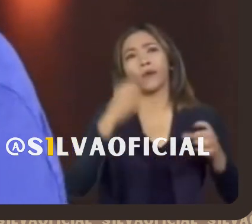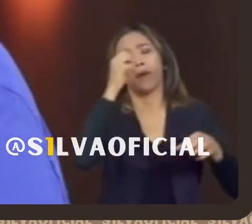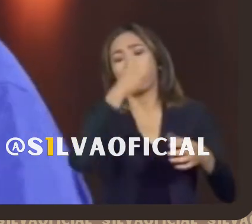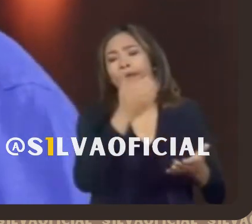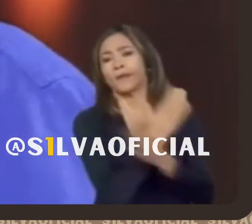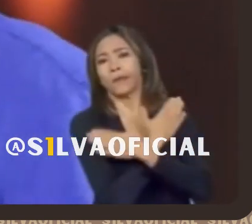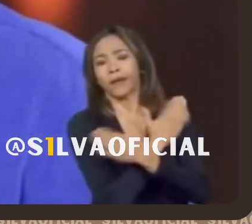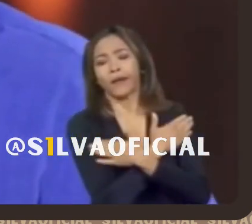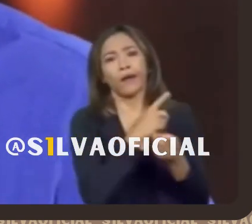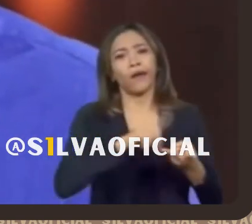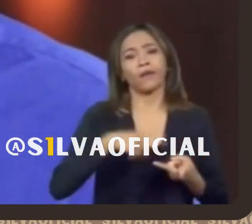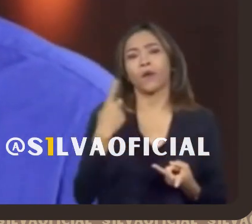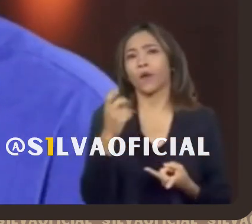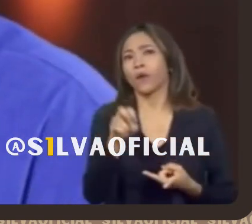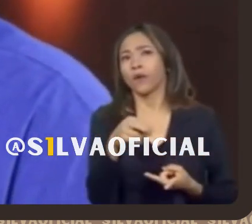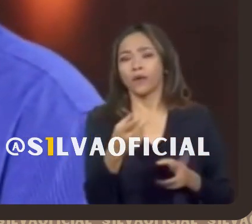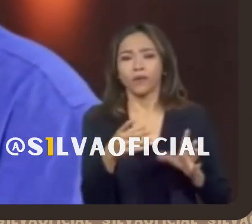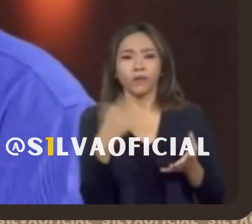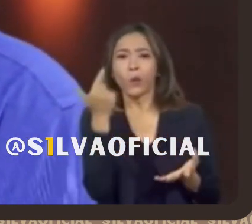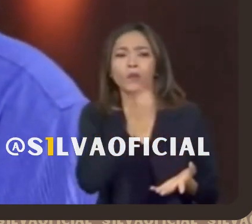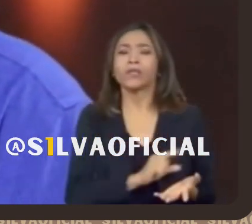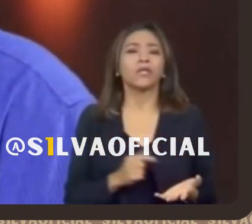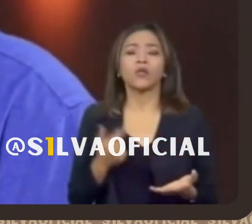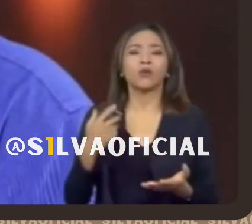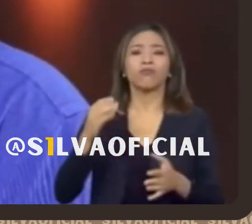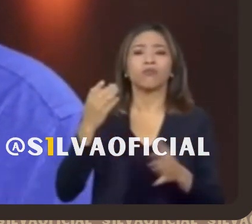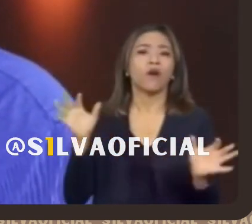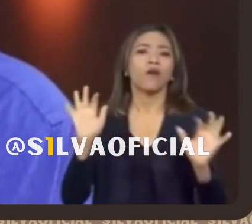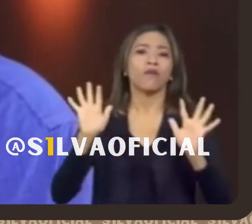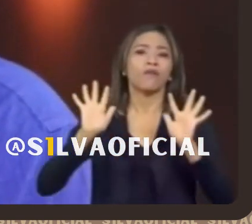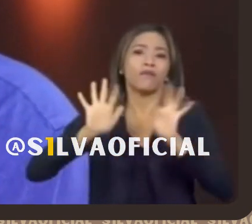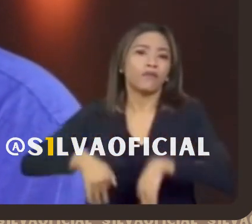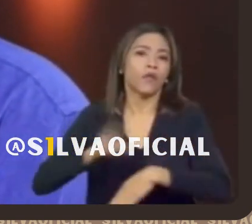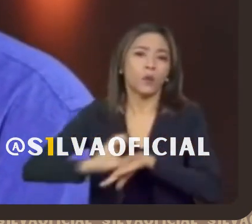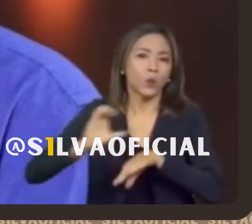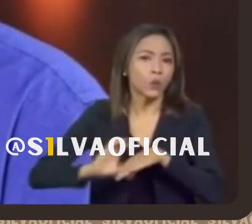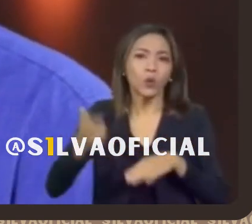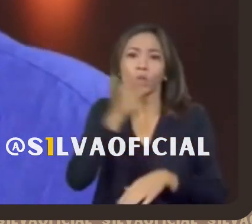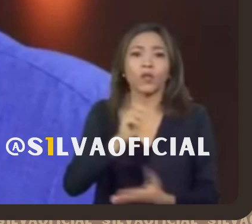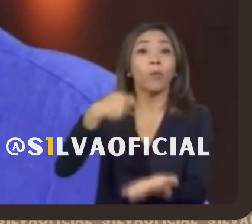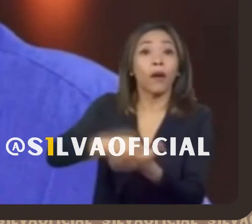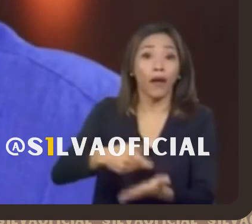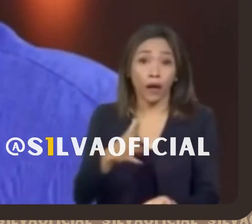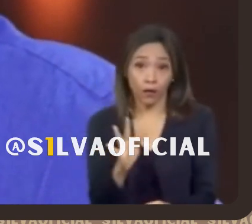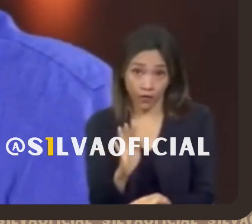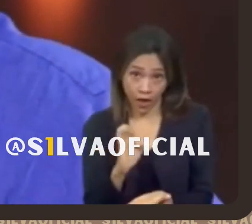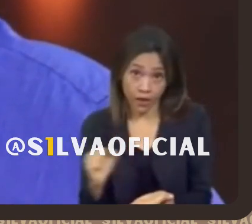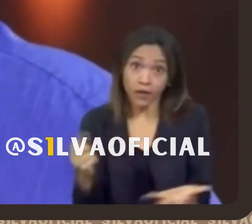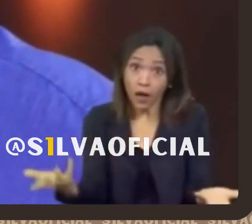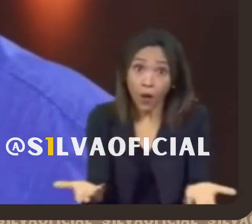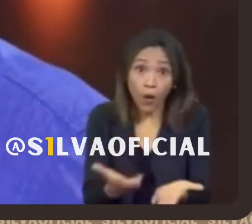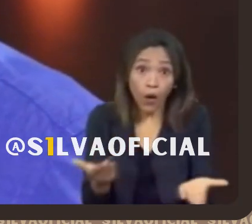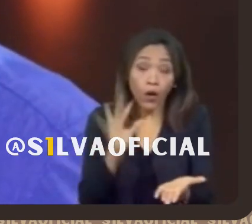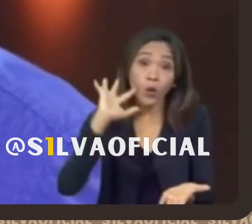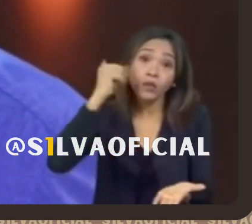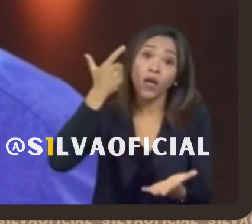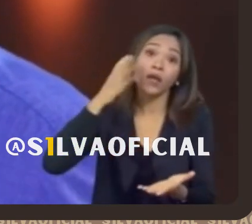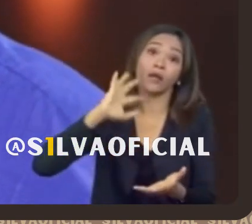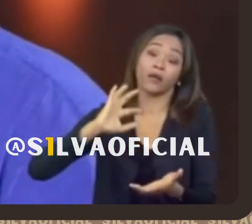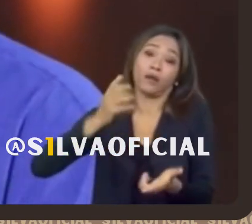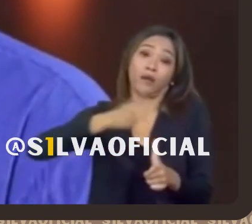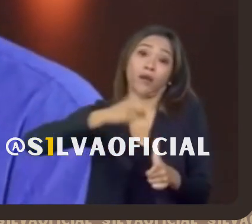conseguiu terminar o seu curso não conseguiu pagar o fiest Agora você tem a chance de zerar os problemas da sua vida